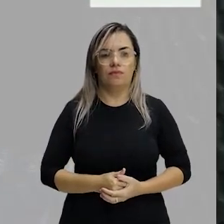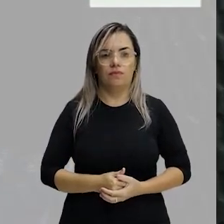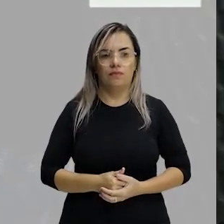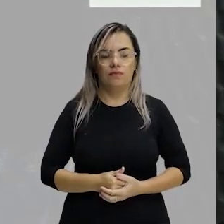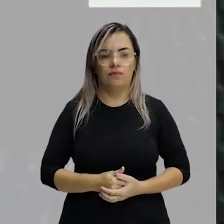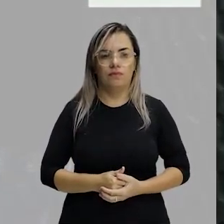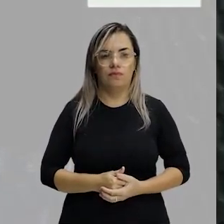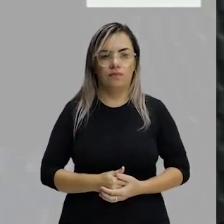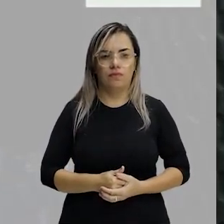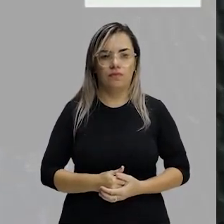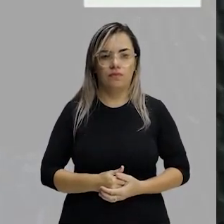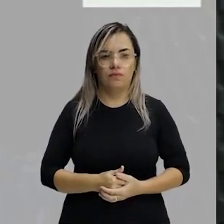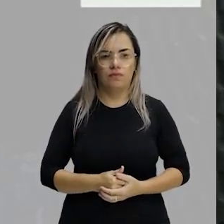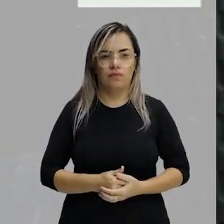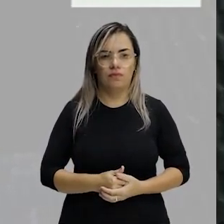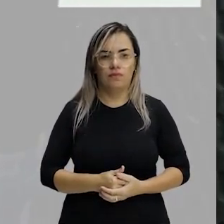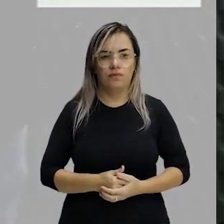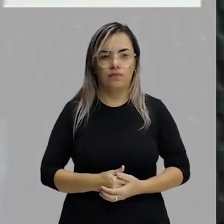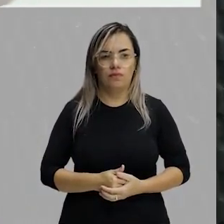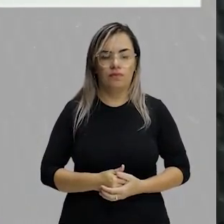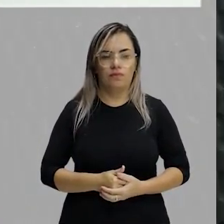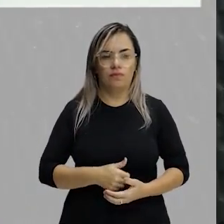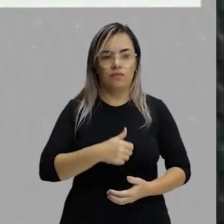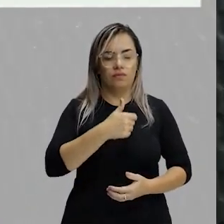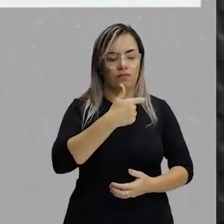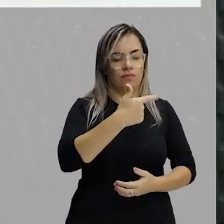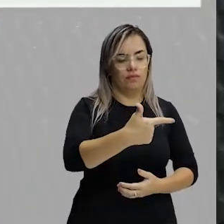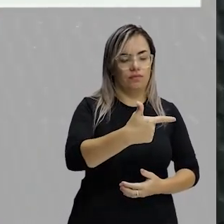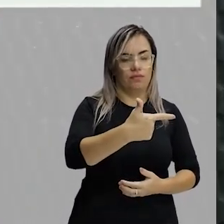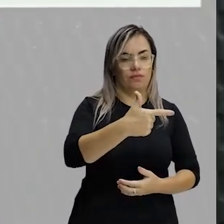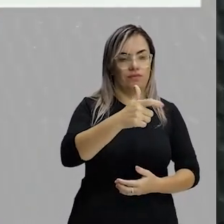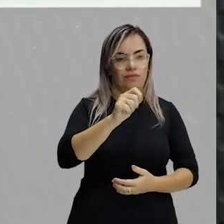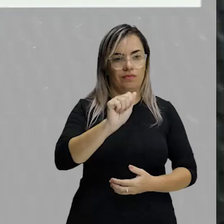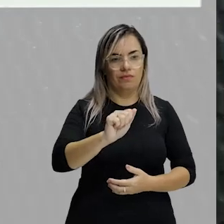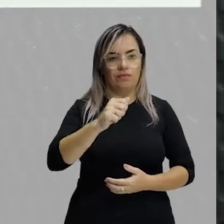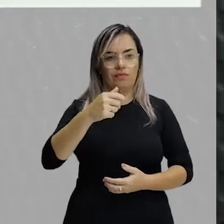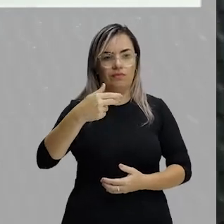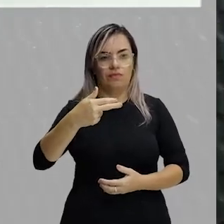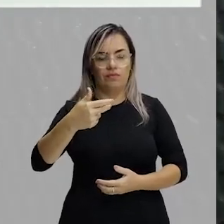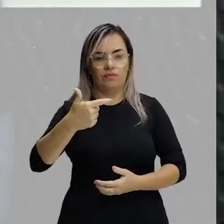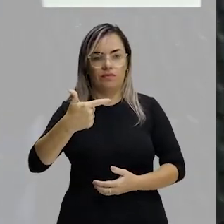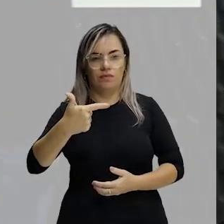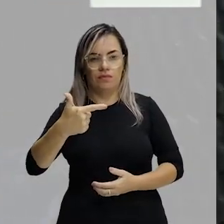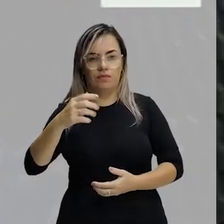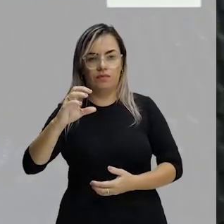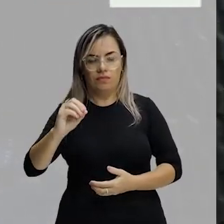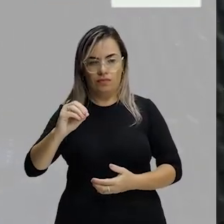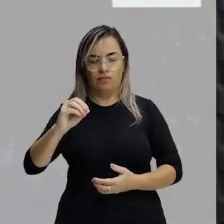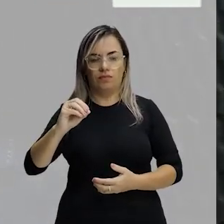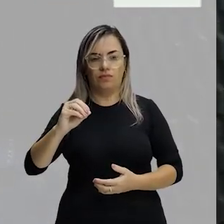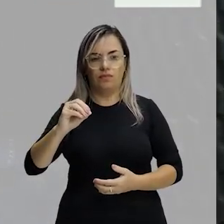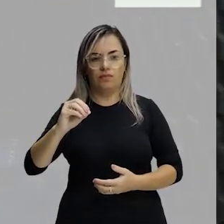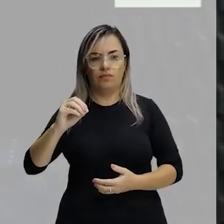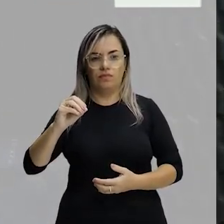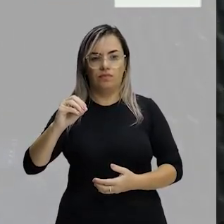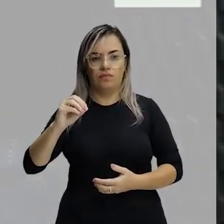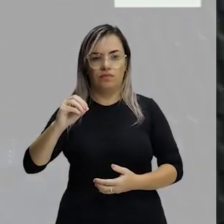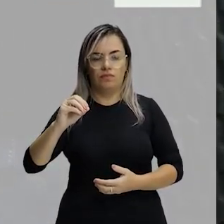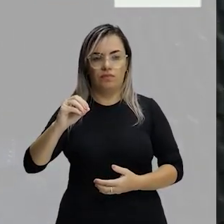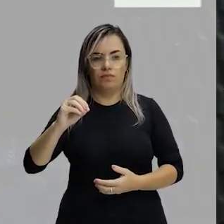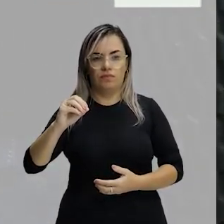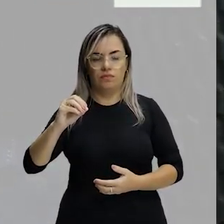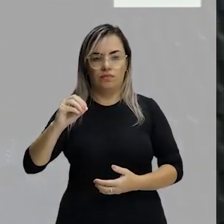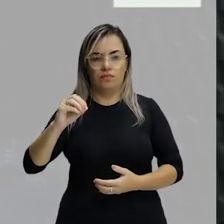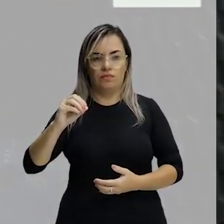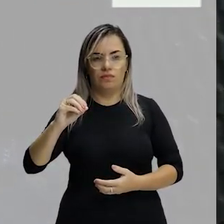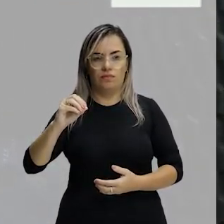igual a 20. Se você tem 2A igual a 20, você tem que o A vai ser